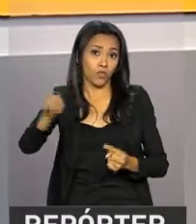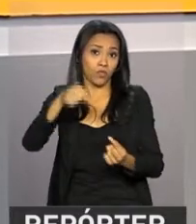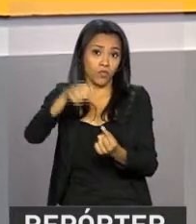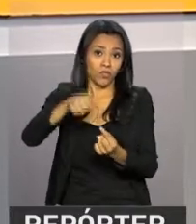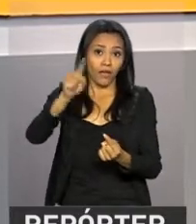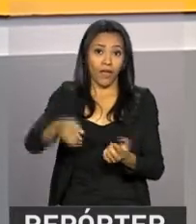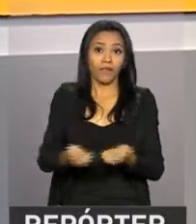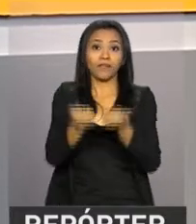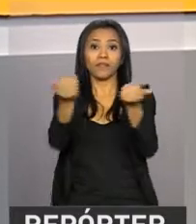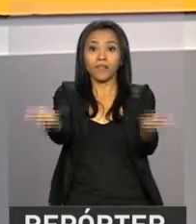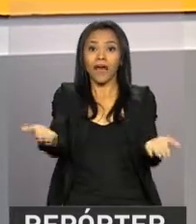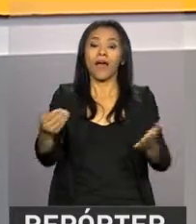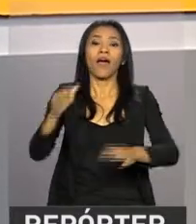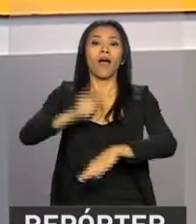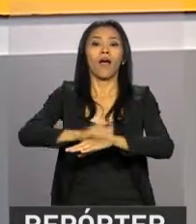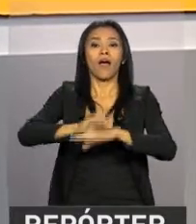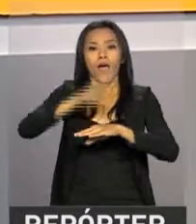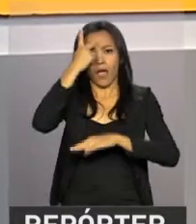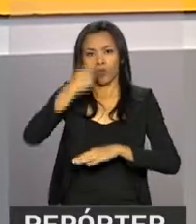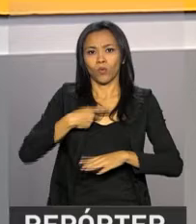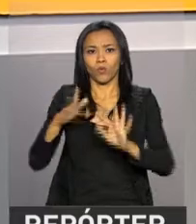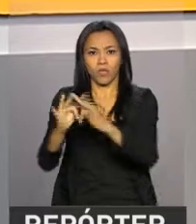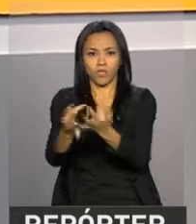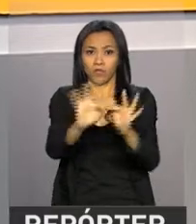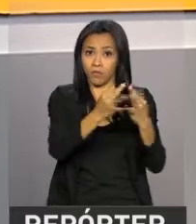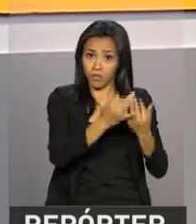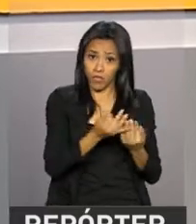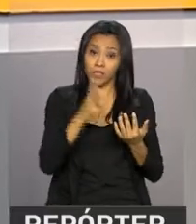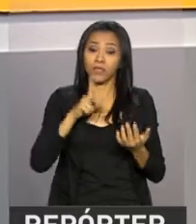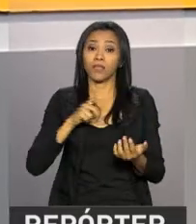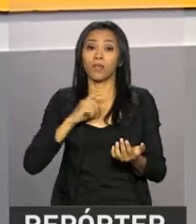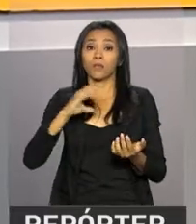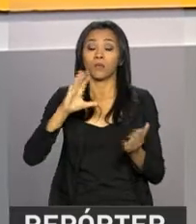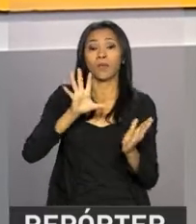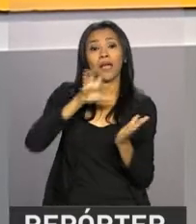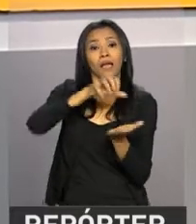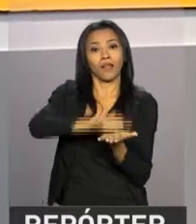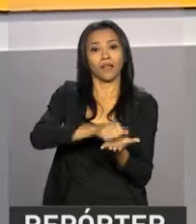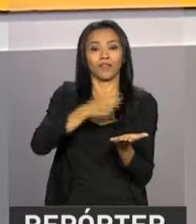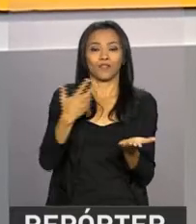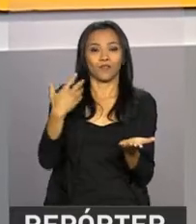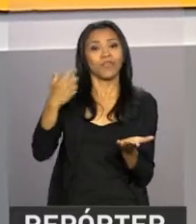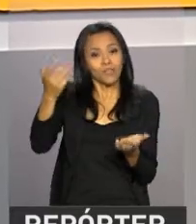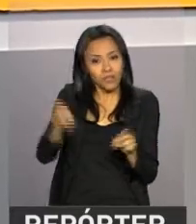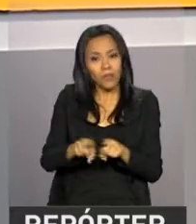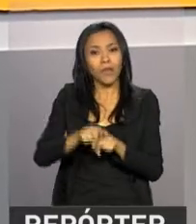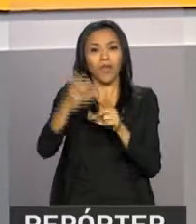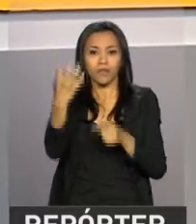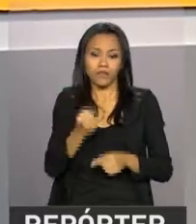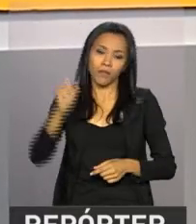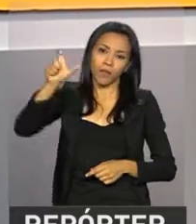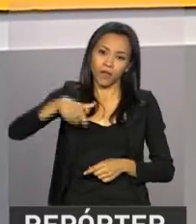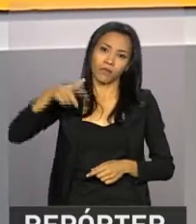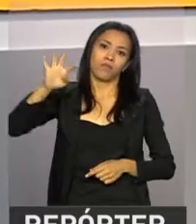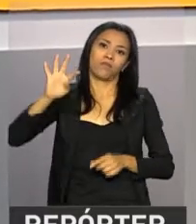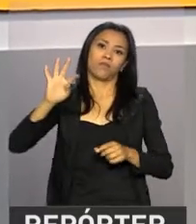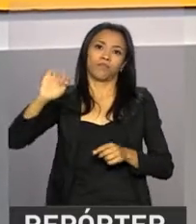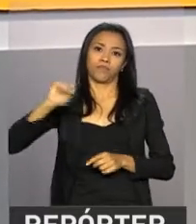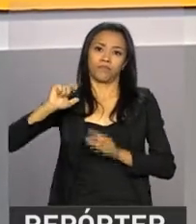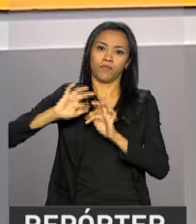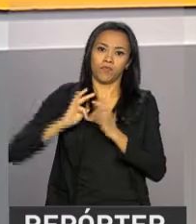autonomia das famílias inscritas no cadastro único principalmente as beneficiárias do bolsa família nesta etapa serão oferecidas